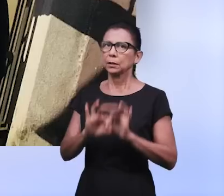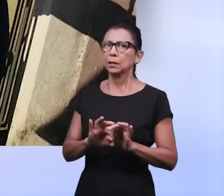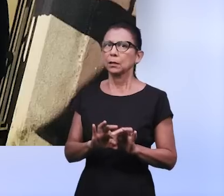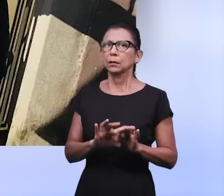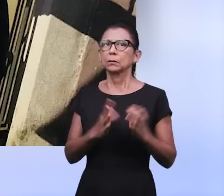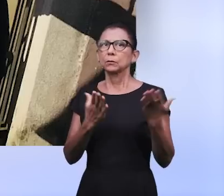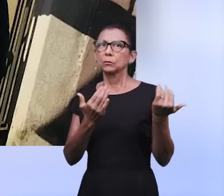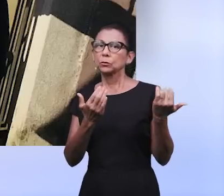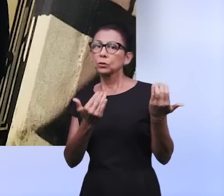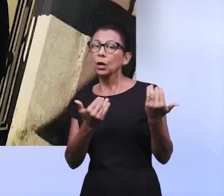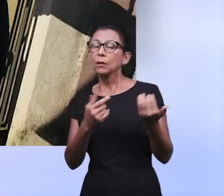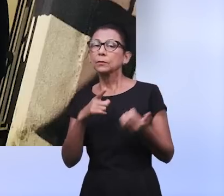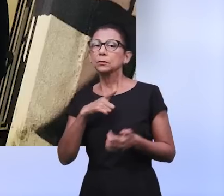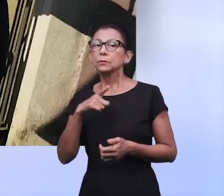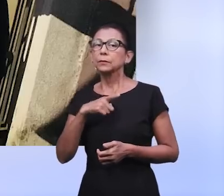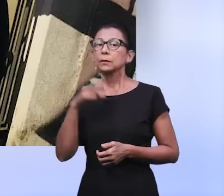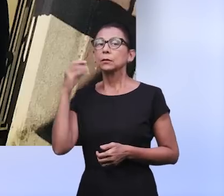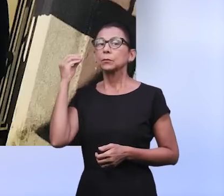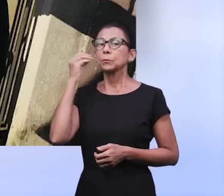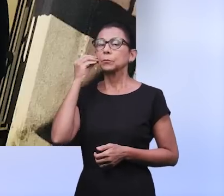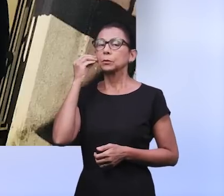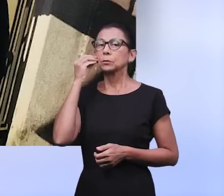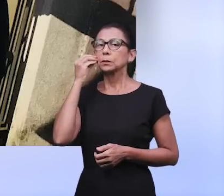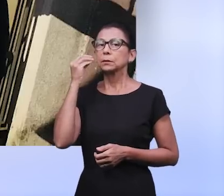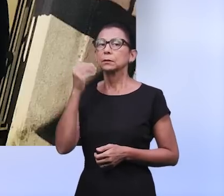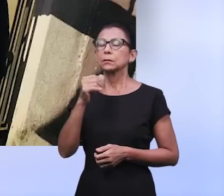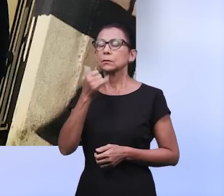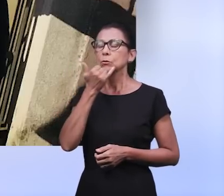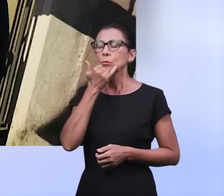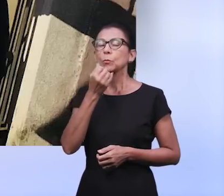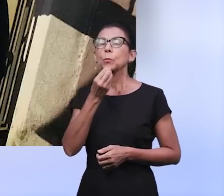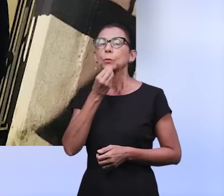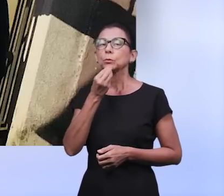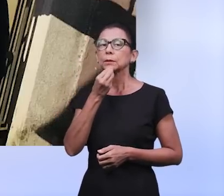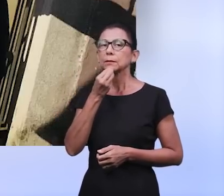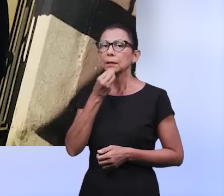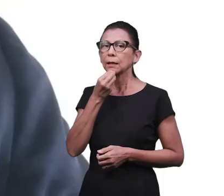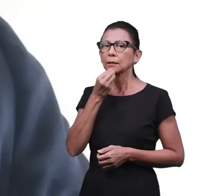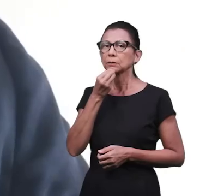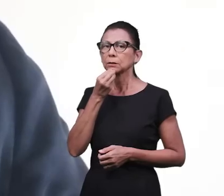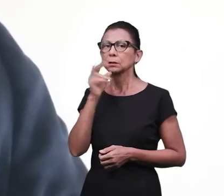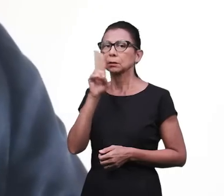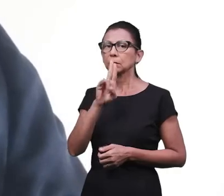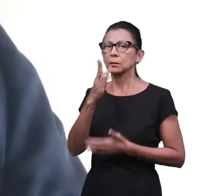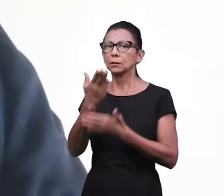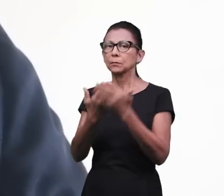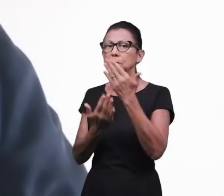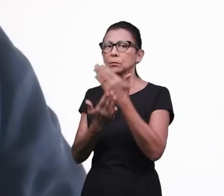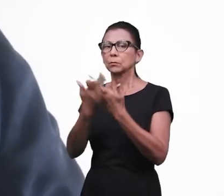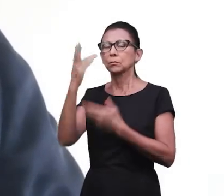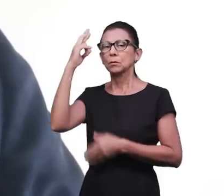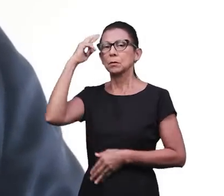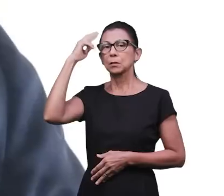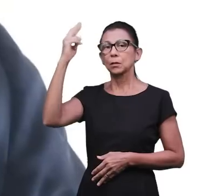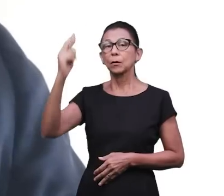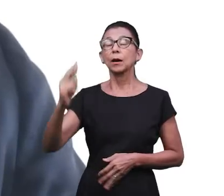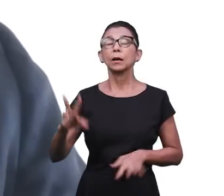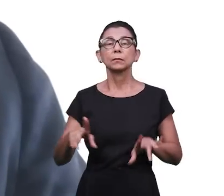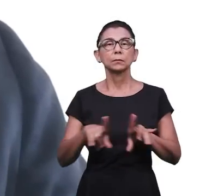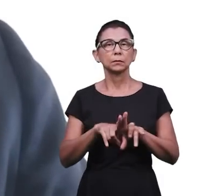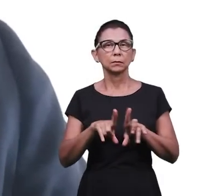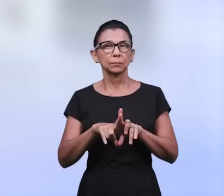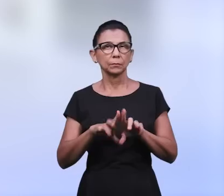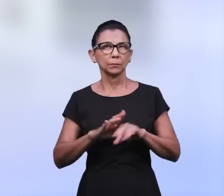jovens tiveram a oportunidade, mais uma vez, serem instrumento nas mãos do Senhor. E em preparo ao seminário